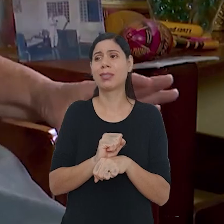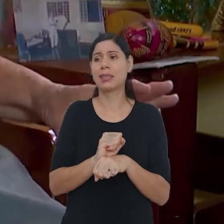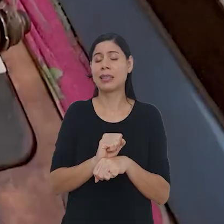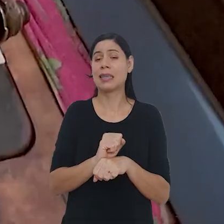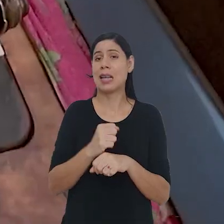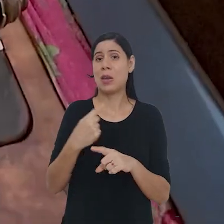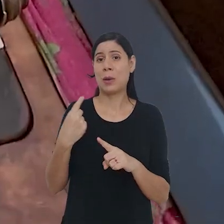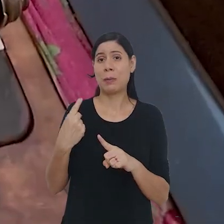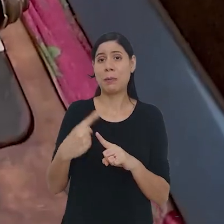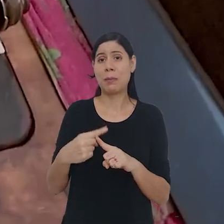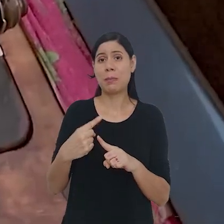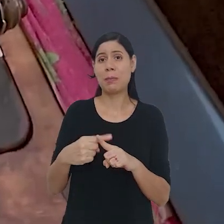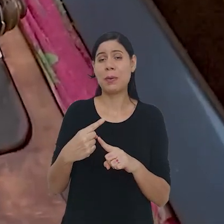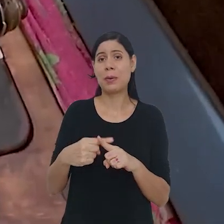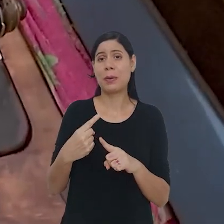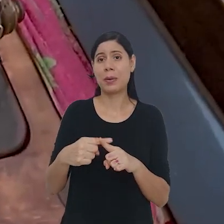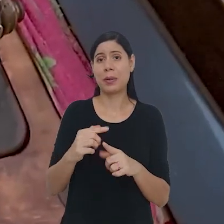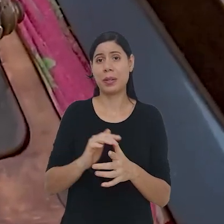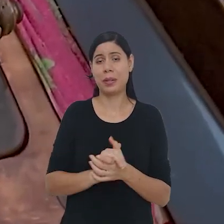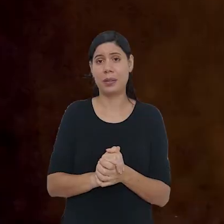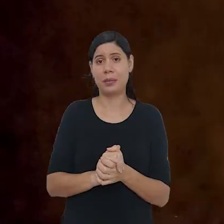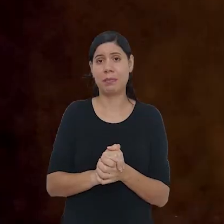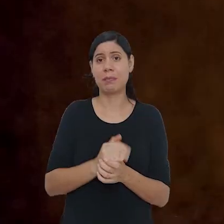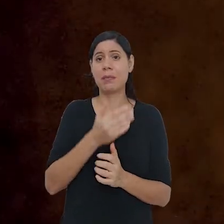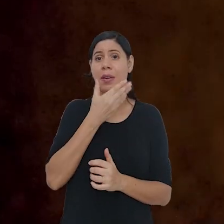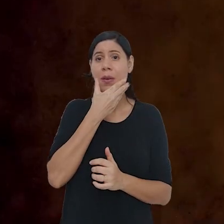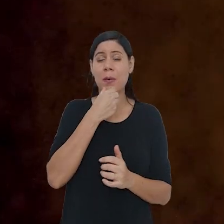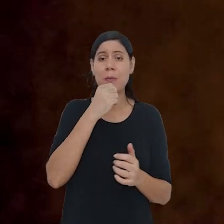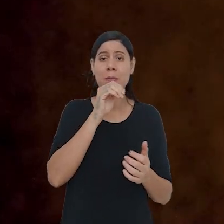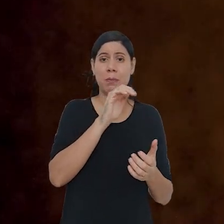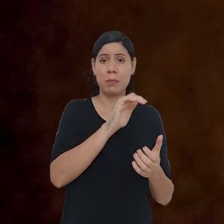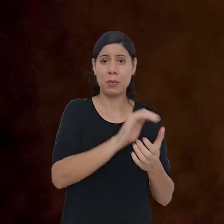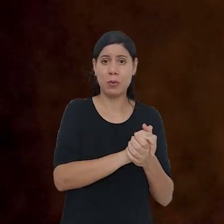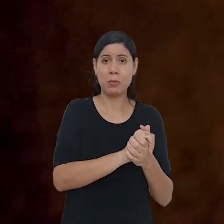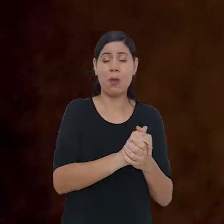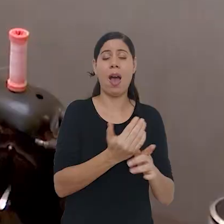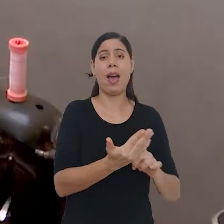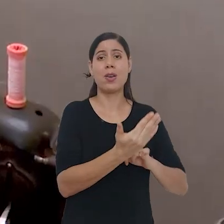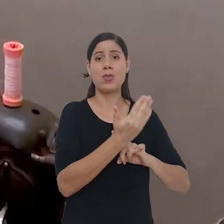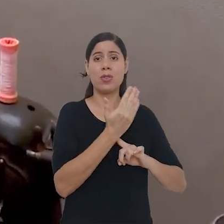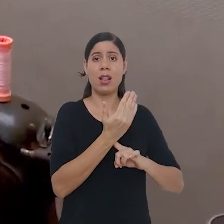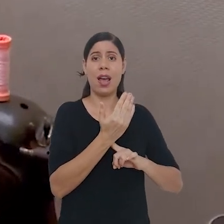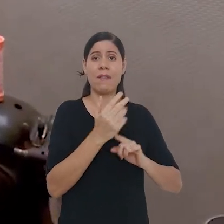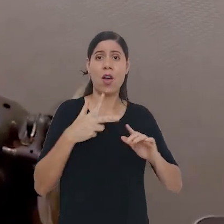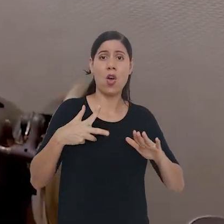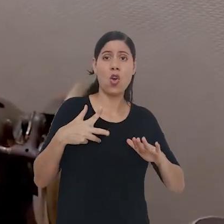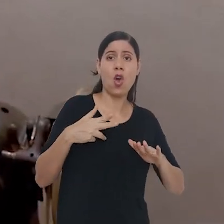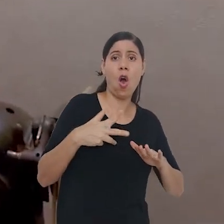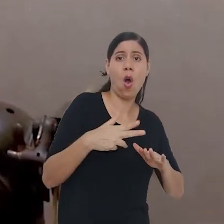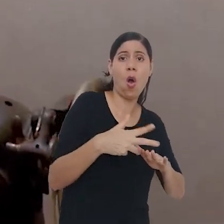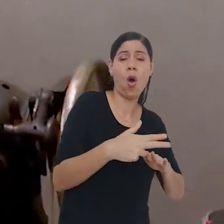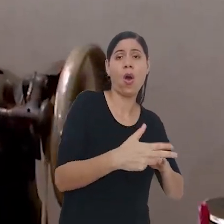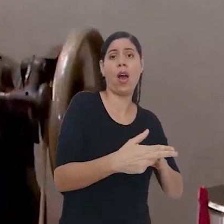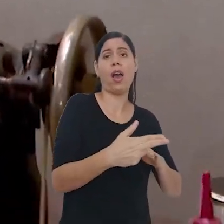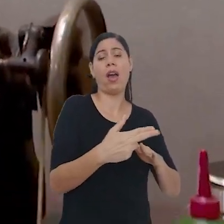costuras. Depois que meu marido foi, eu parei acabou muito, porque